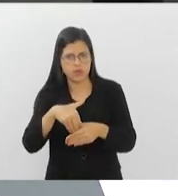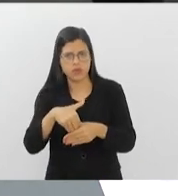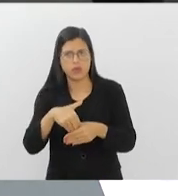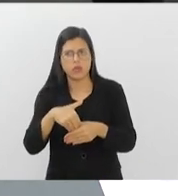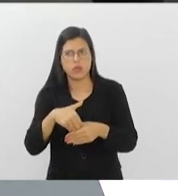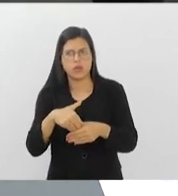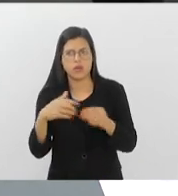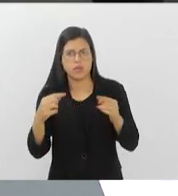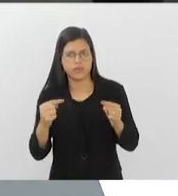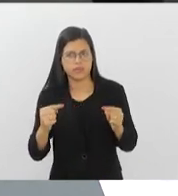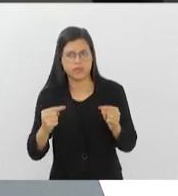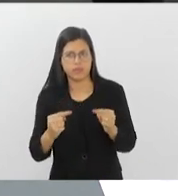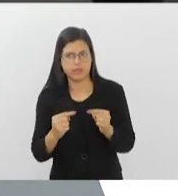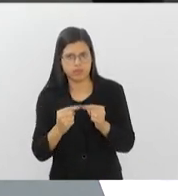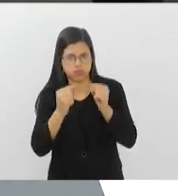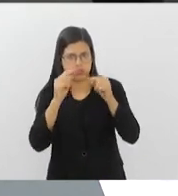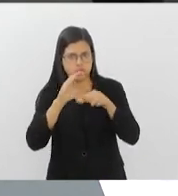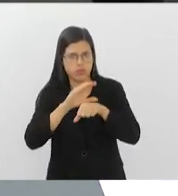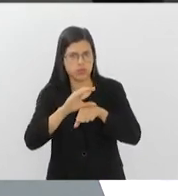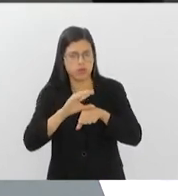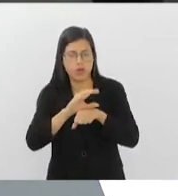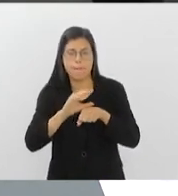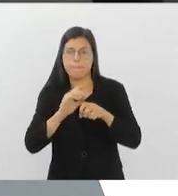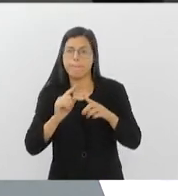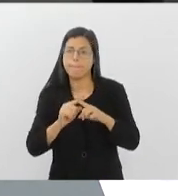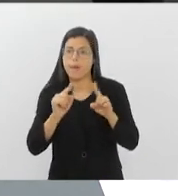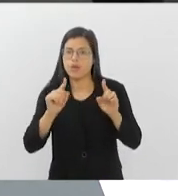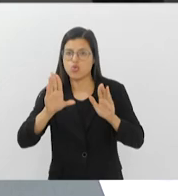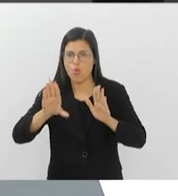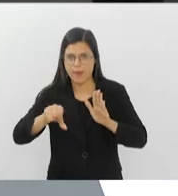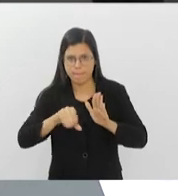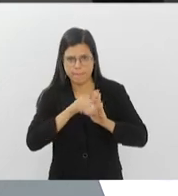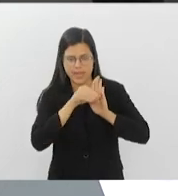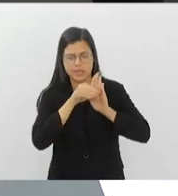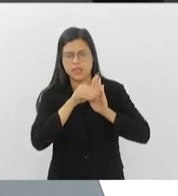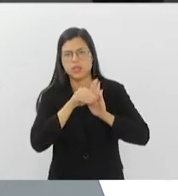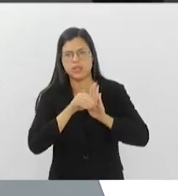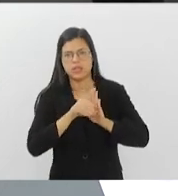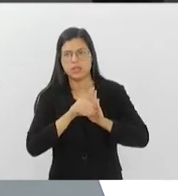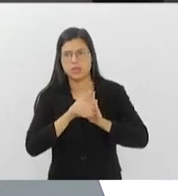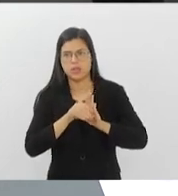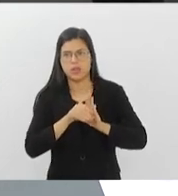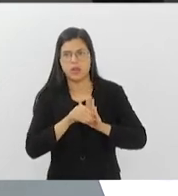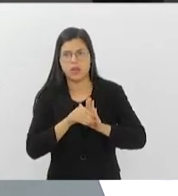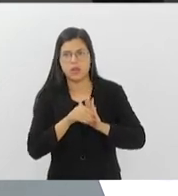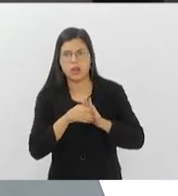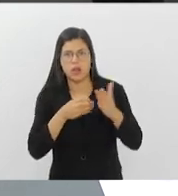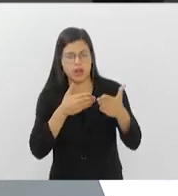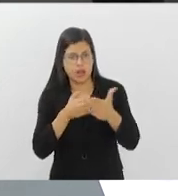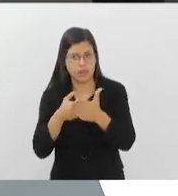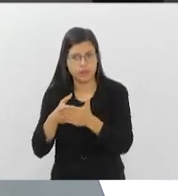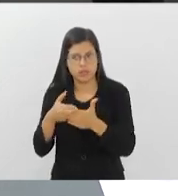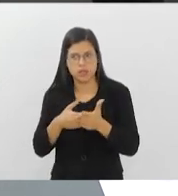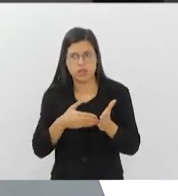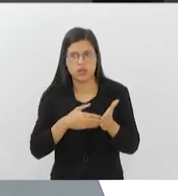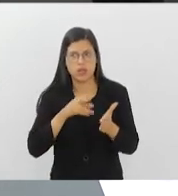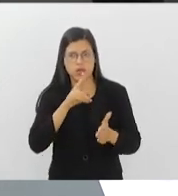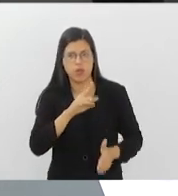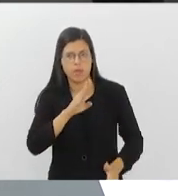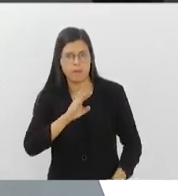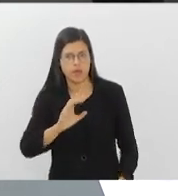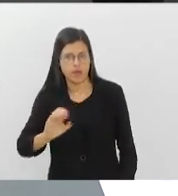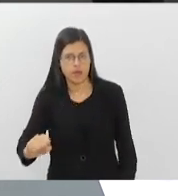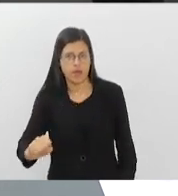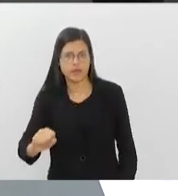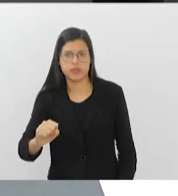pela constitucionalidade, mas com emenda, restringindo as unidades de saúde de